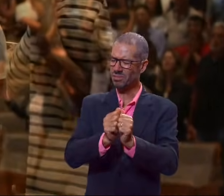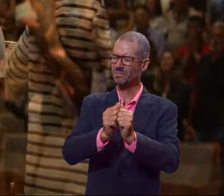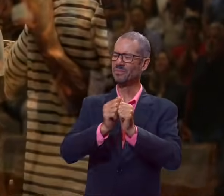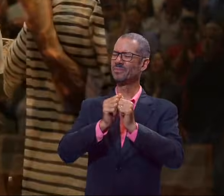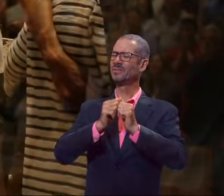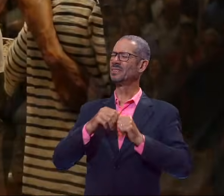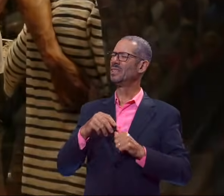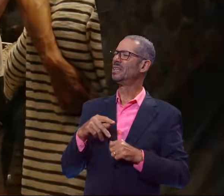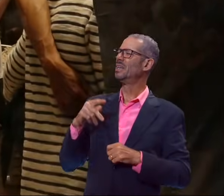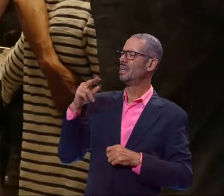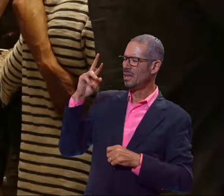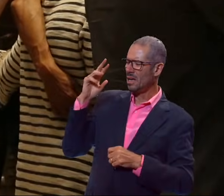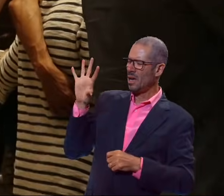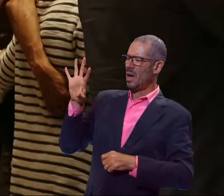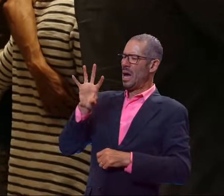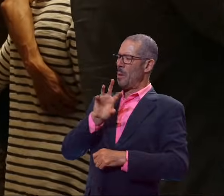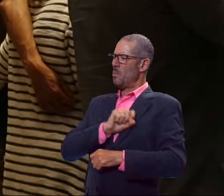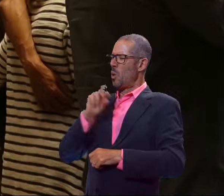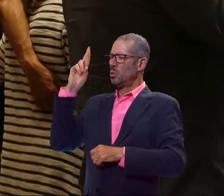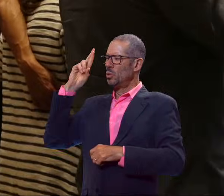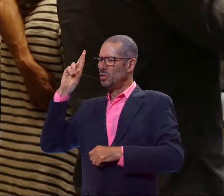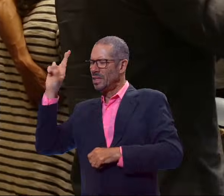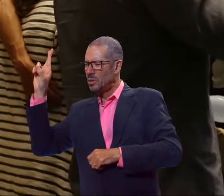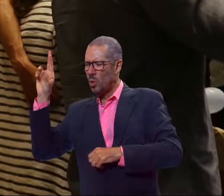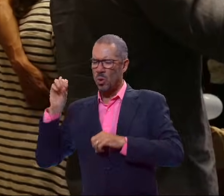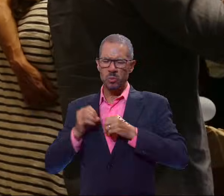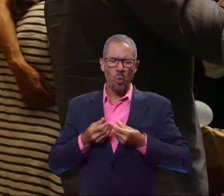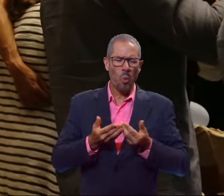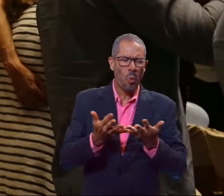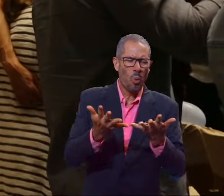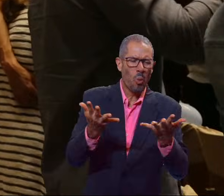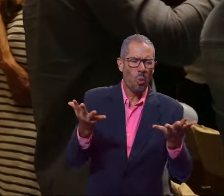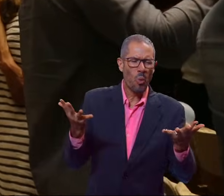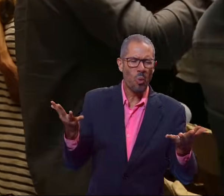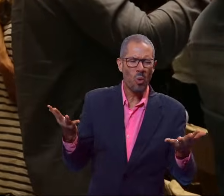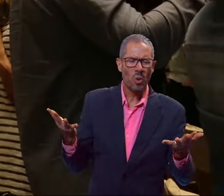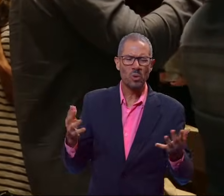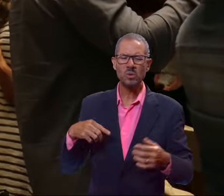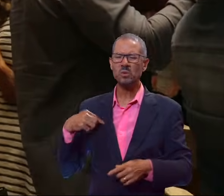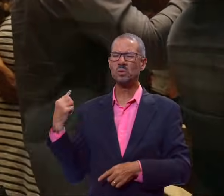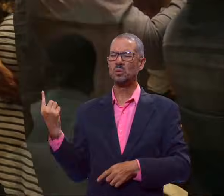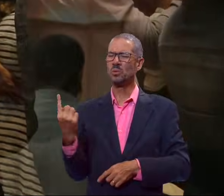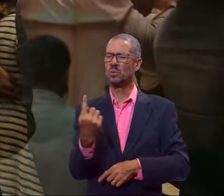Que o amor do Senhor contagie, Senhor, que Ele toque os nossos.